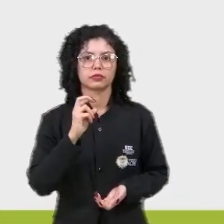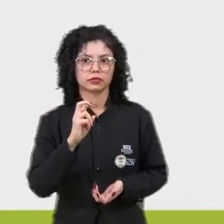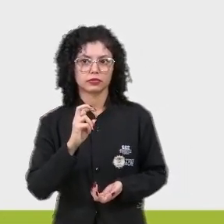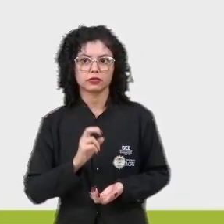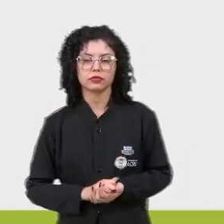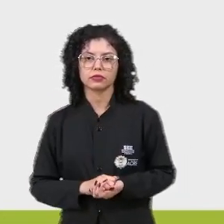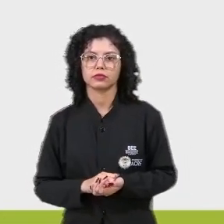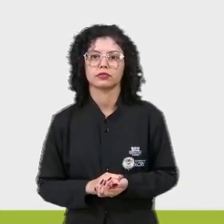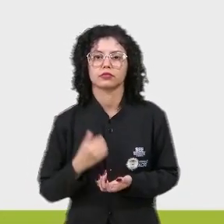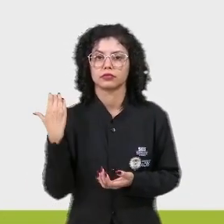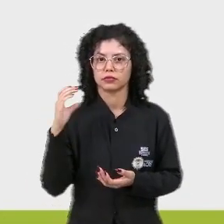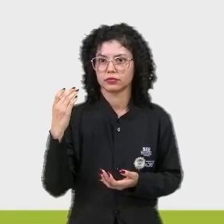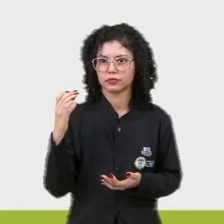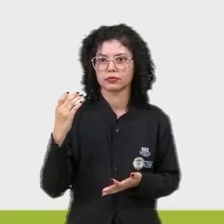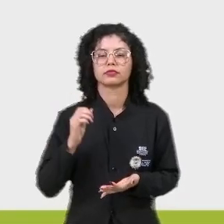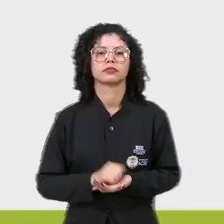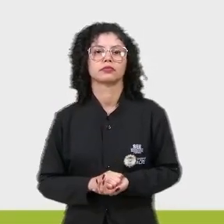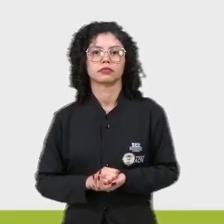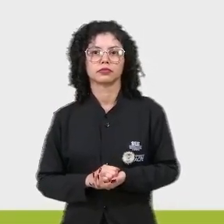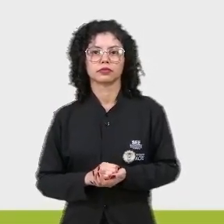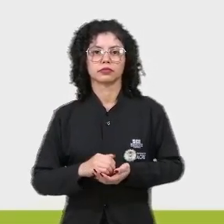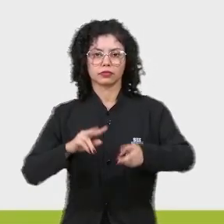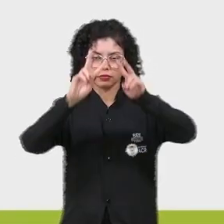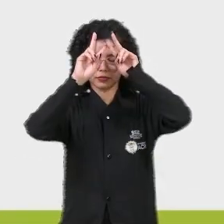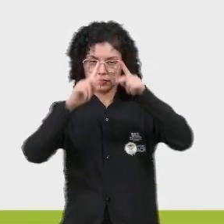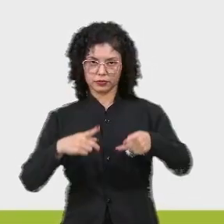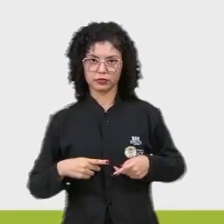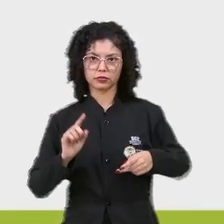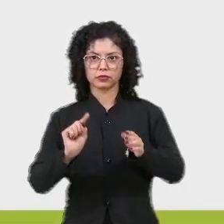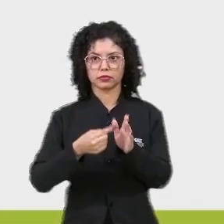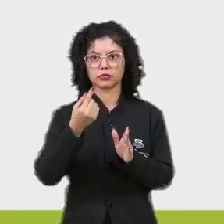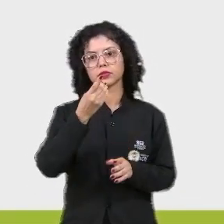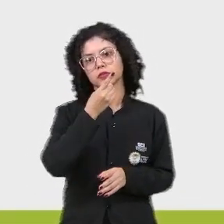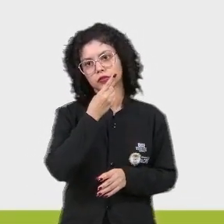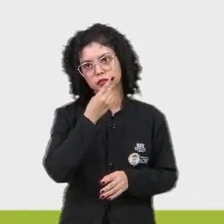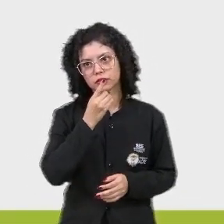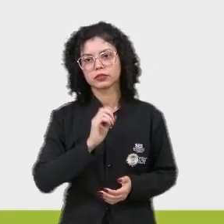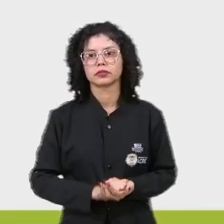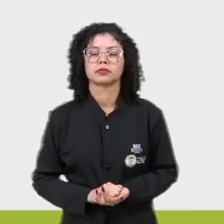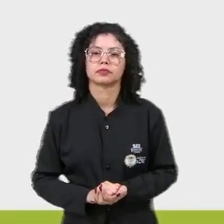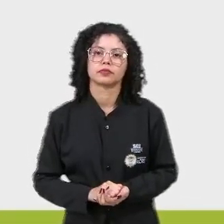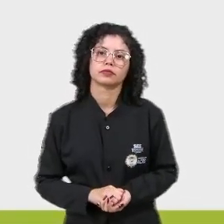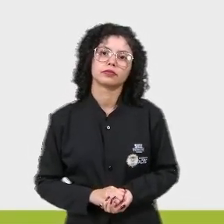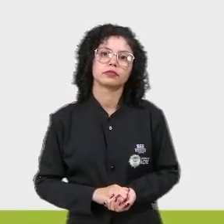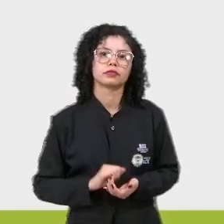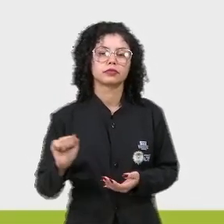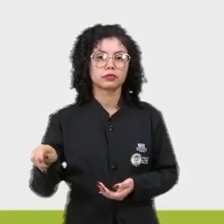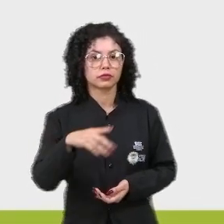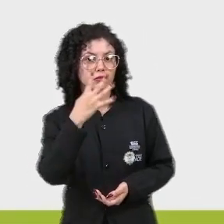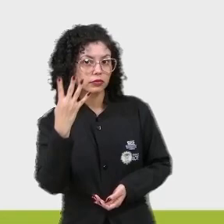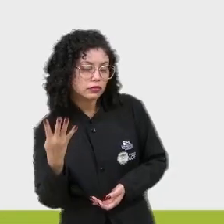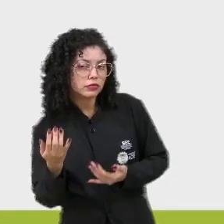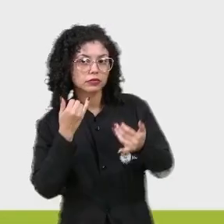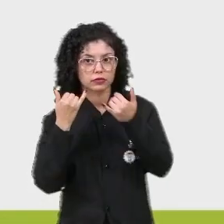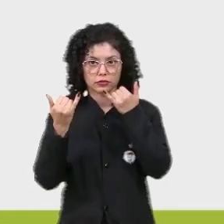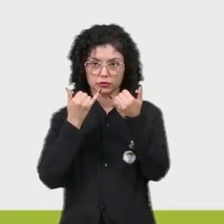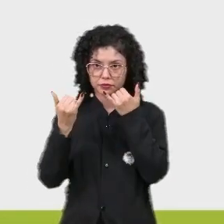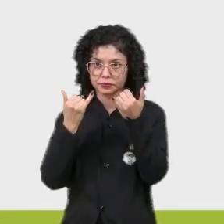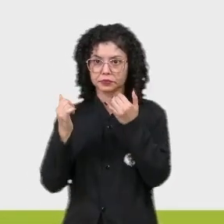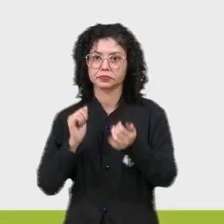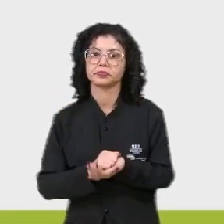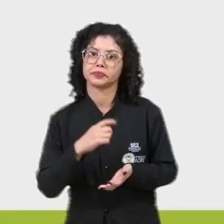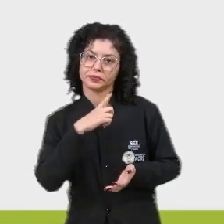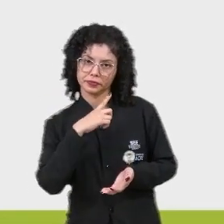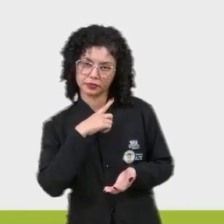questões de ciências humanas ali no primeiro dia, no primeiro domingo. A quantidade de informações